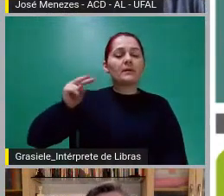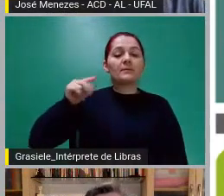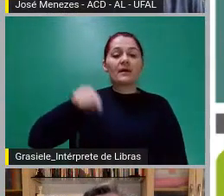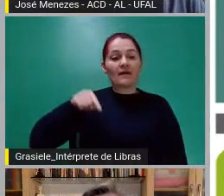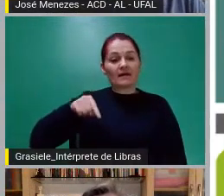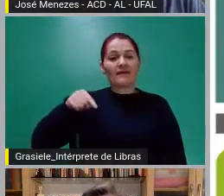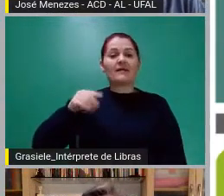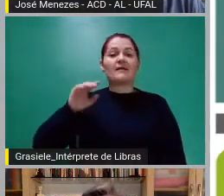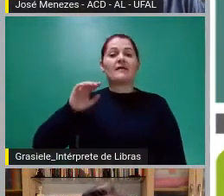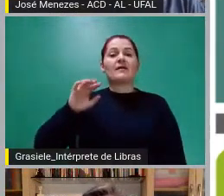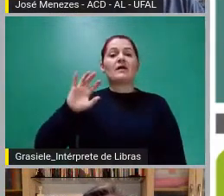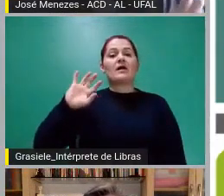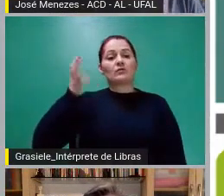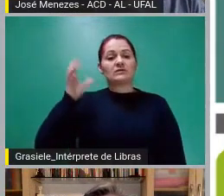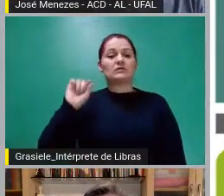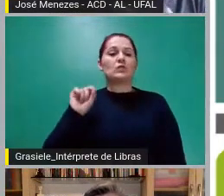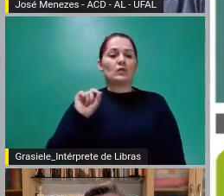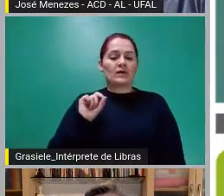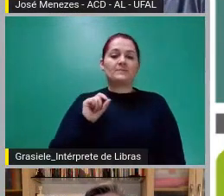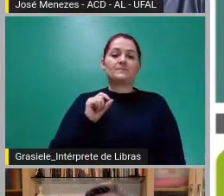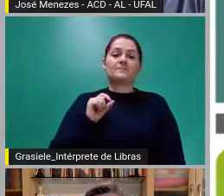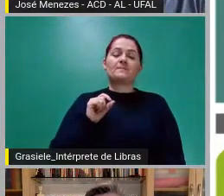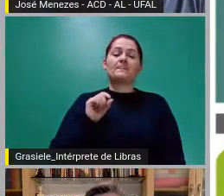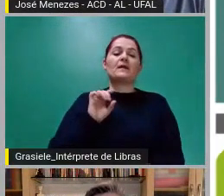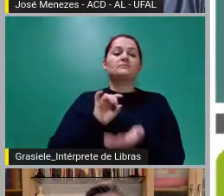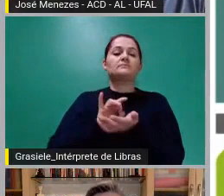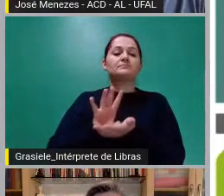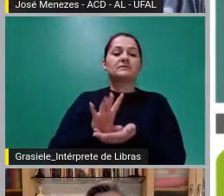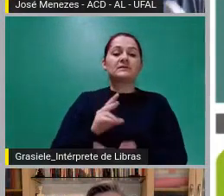e essa dívida era para rolar, era para